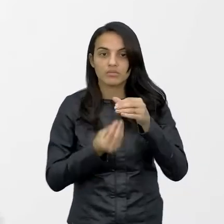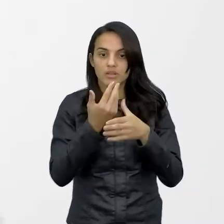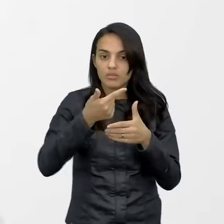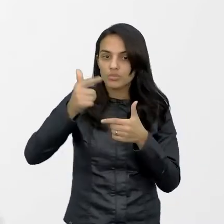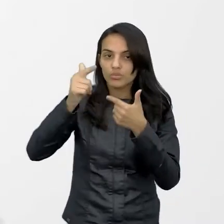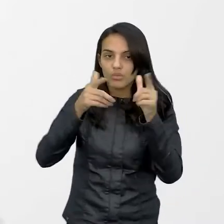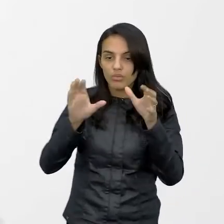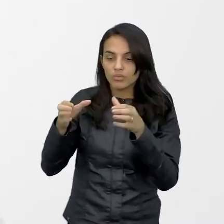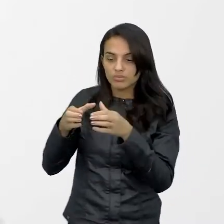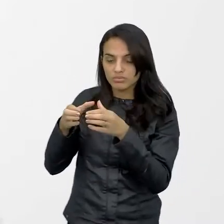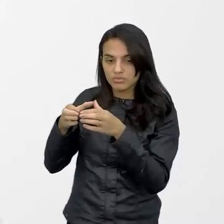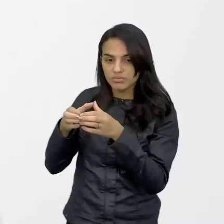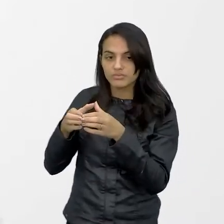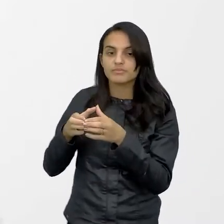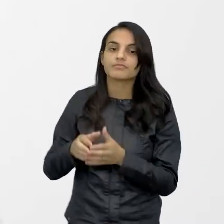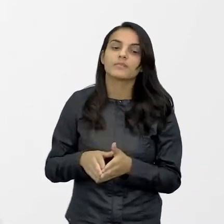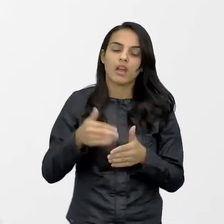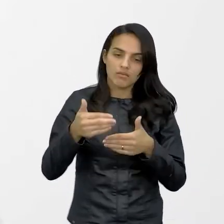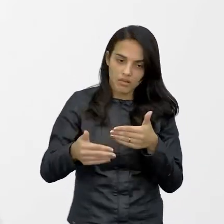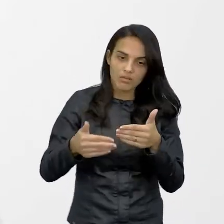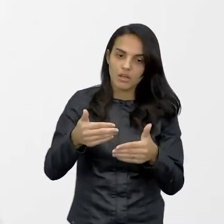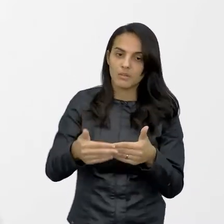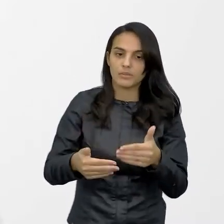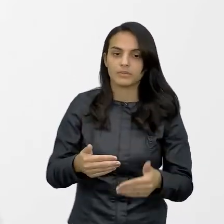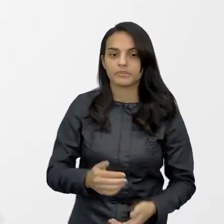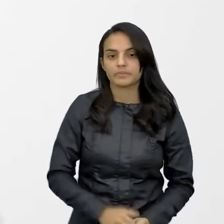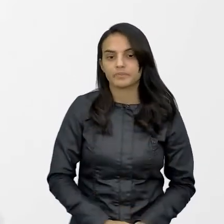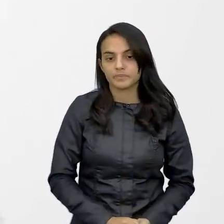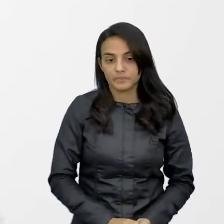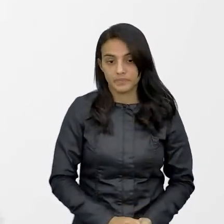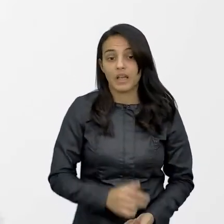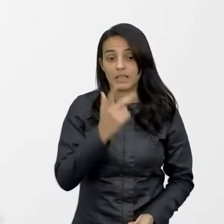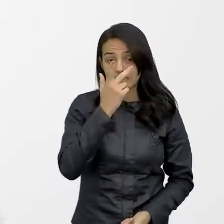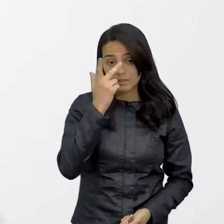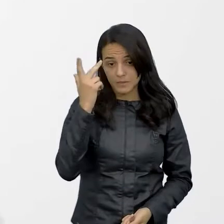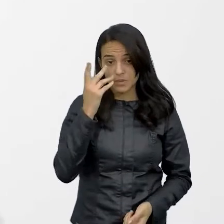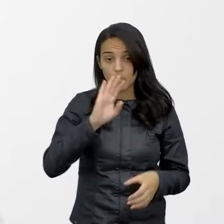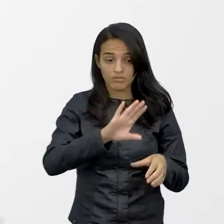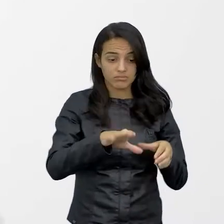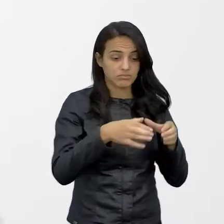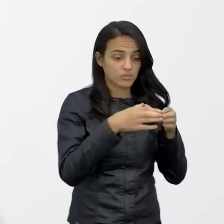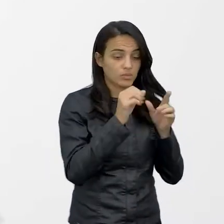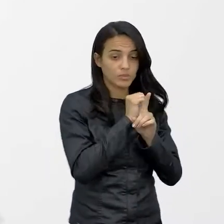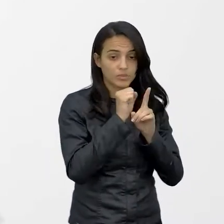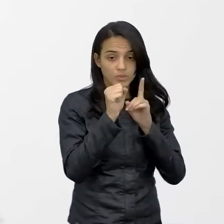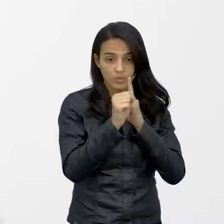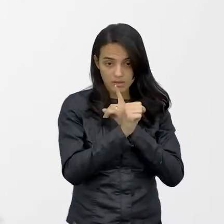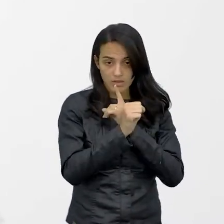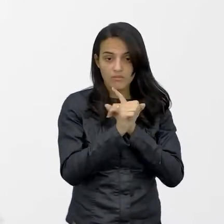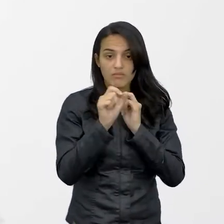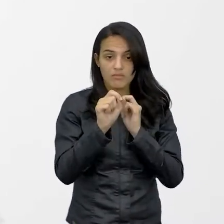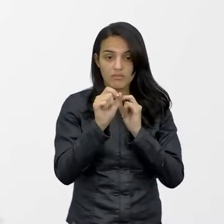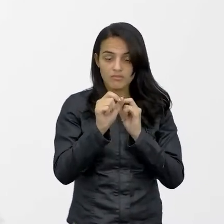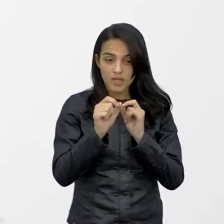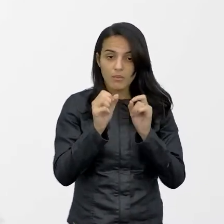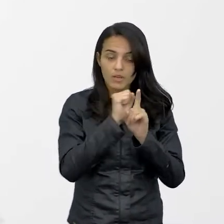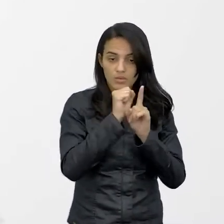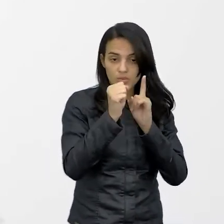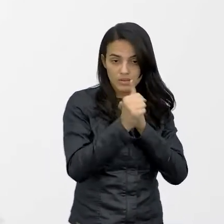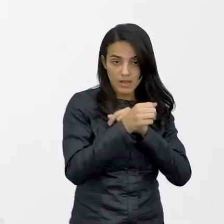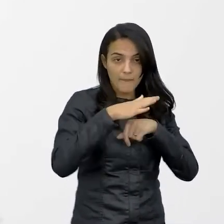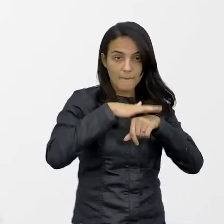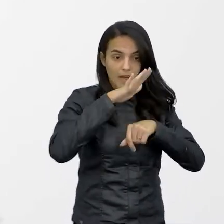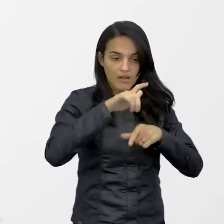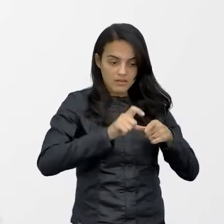nível de organização, e assim por diante. As pessoas formam grupos sociais que formam parte de uma sociedade